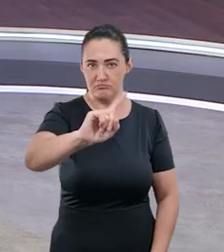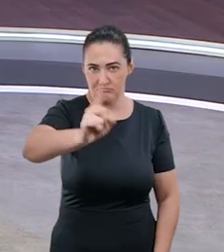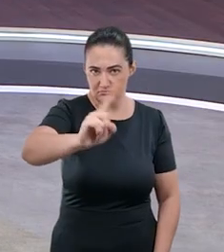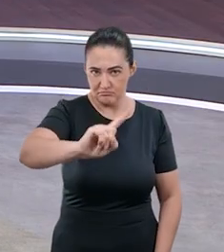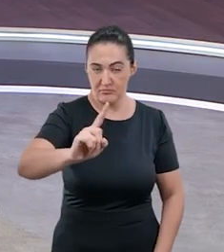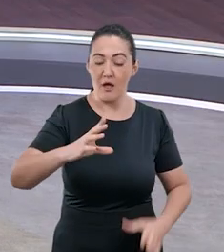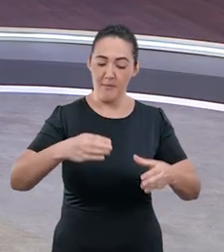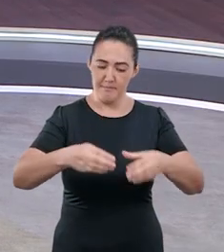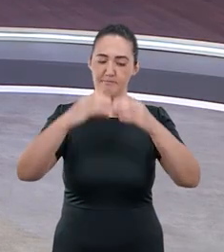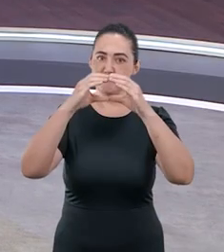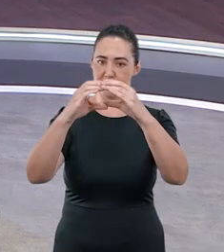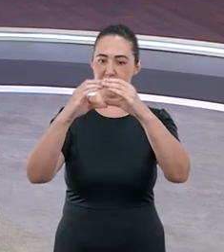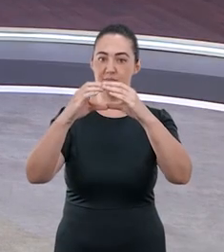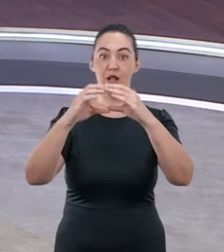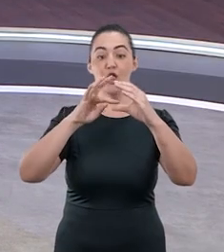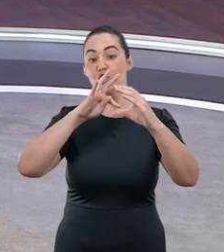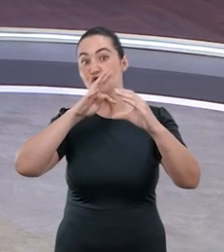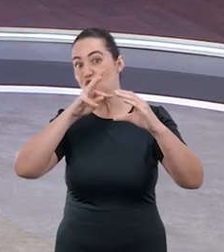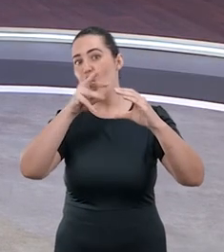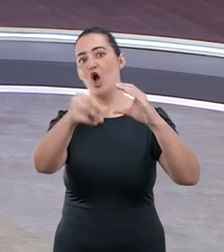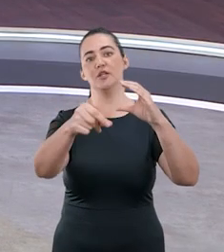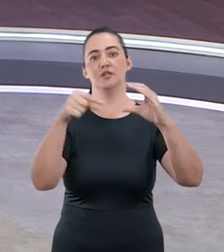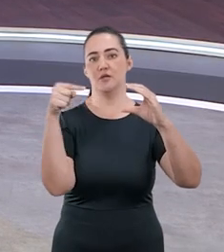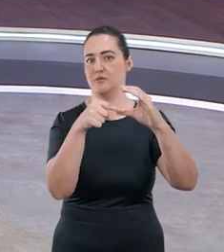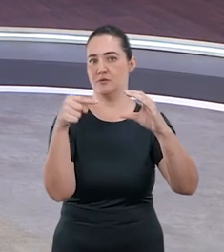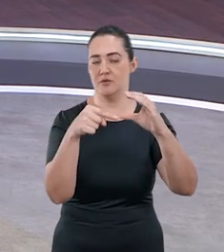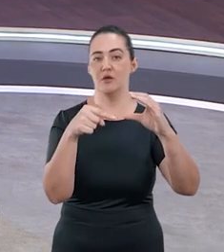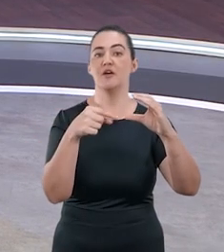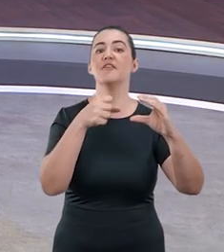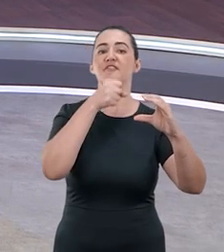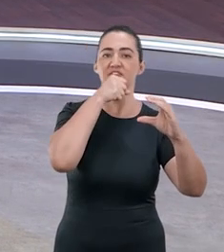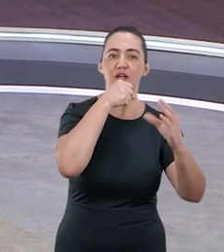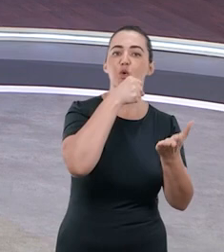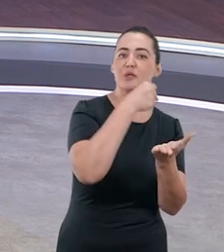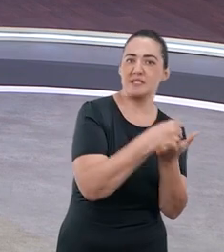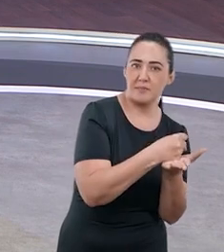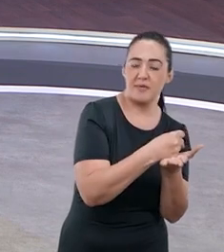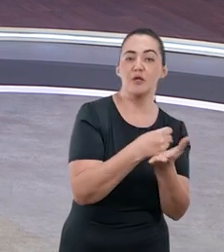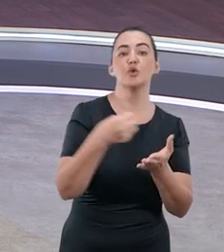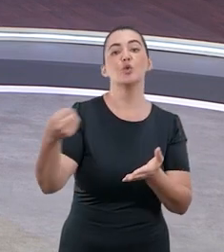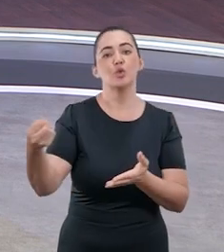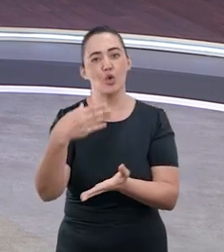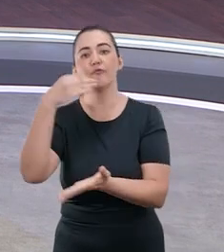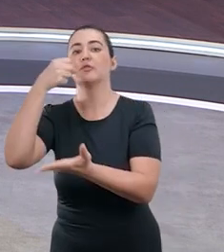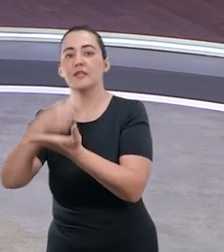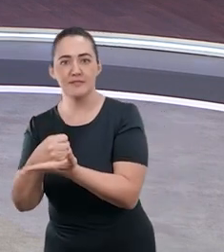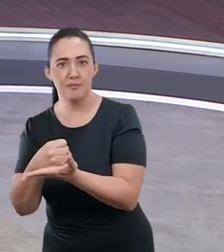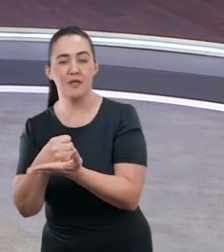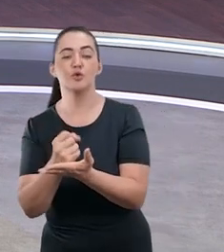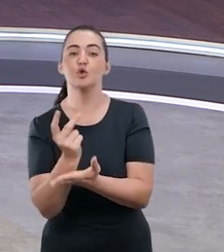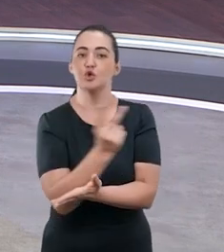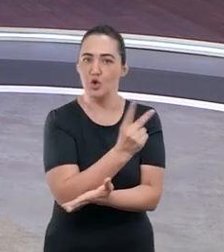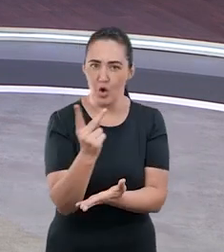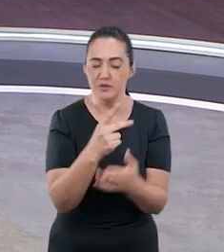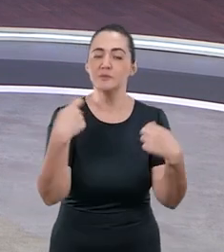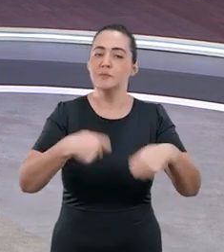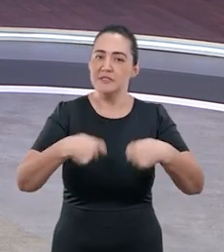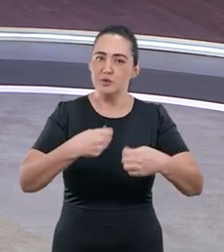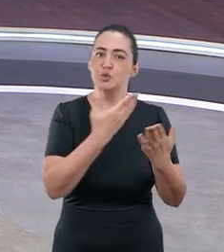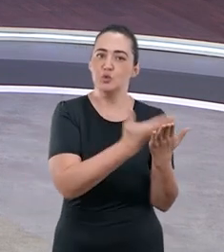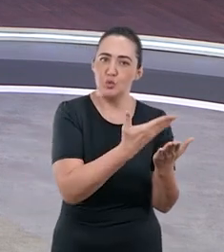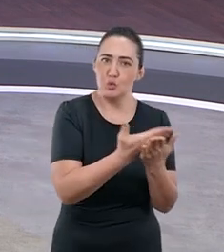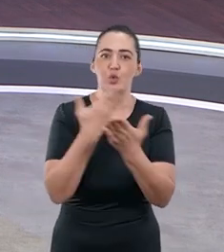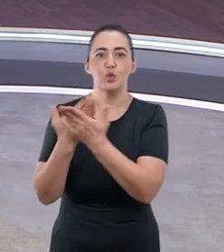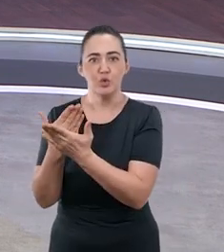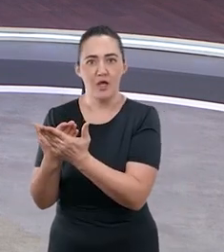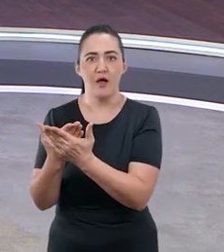diferentes, 40 autores, 1.500 anos para ser escrita, está tudo certo. Mas A Bíblia é um único livro. Eu preciso considerá-la como